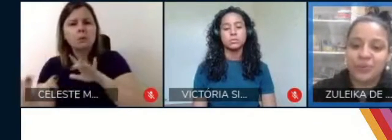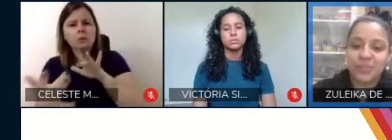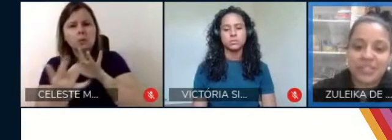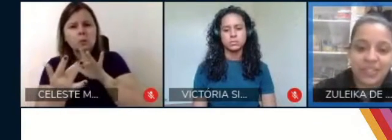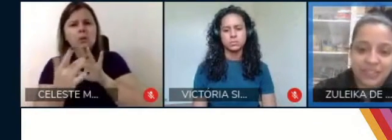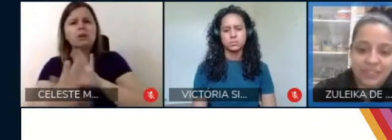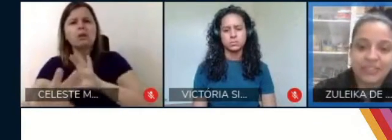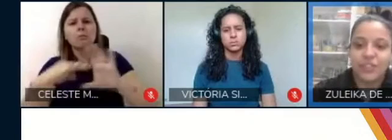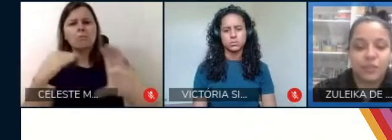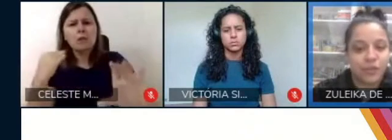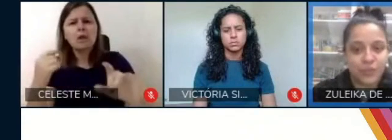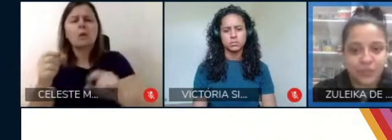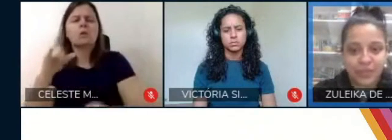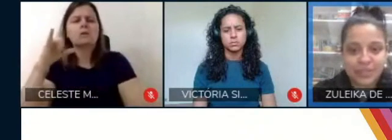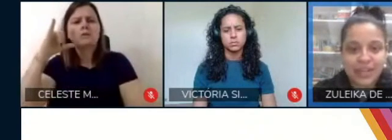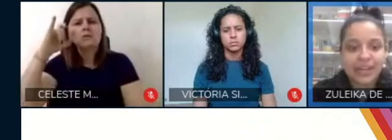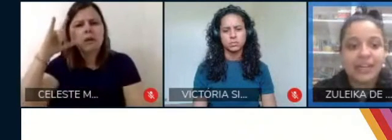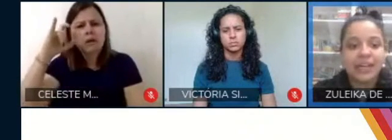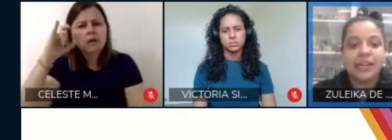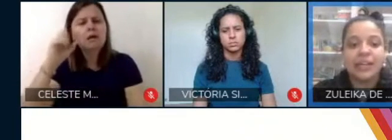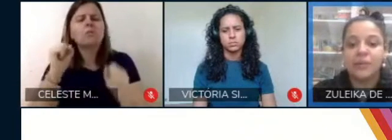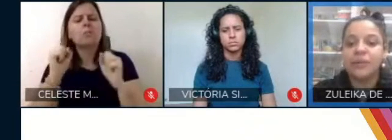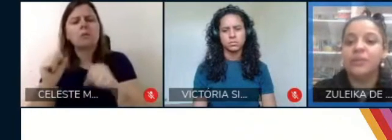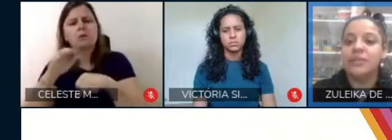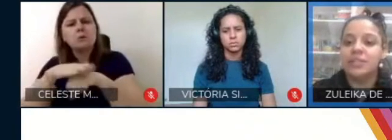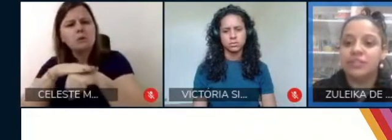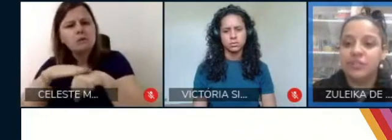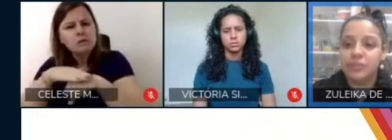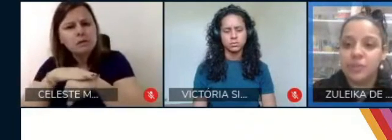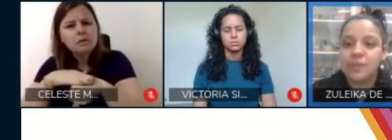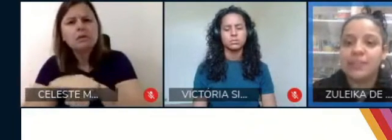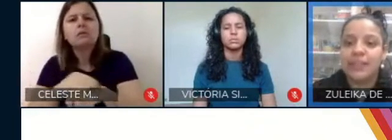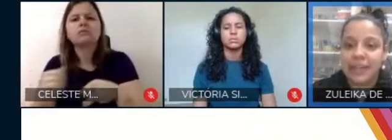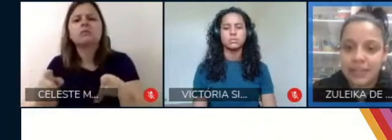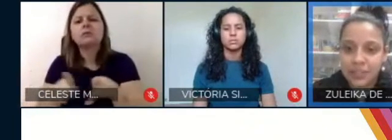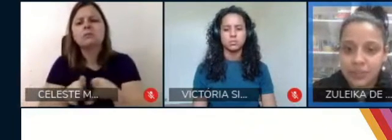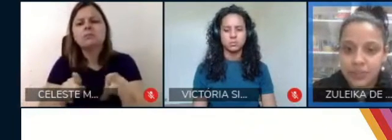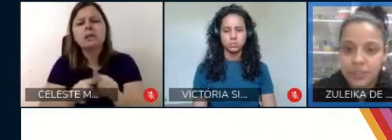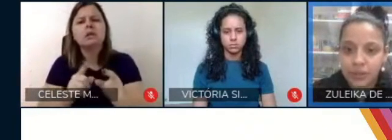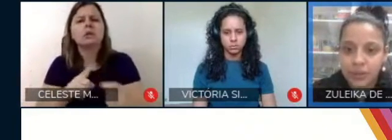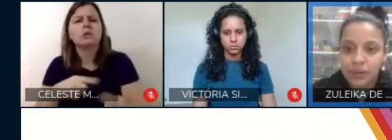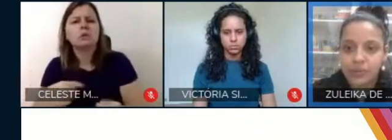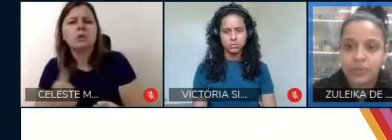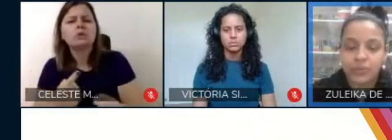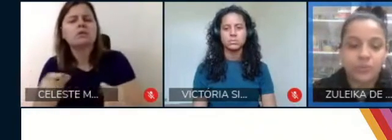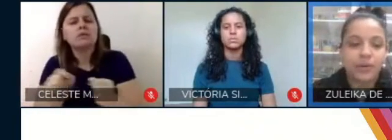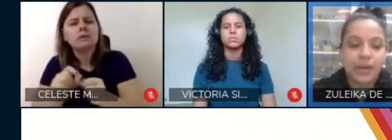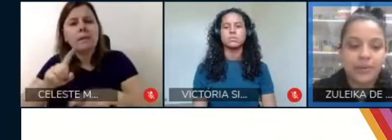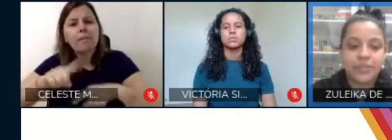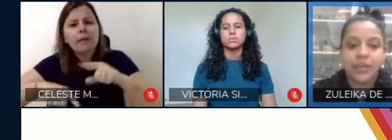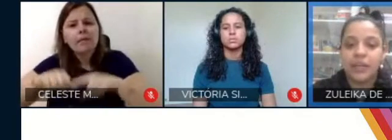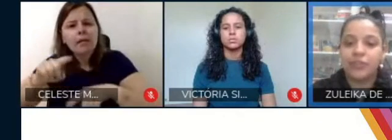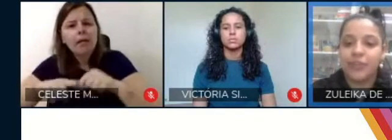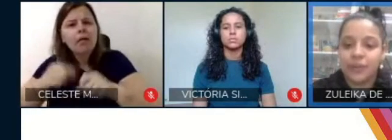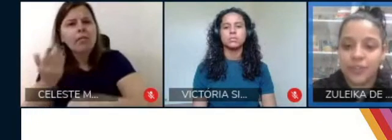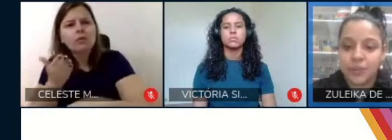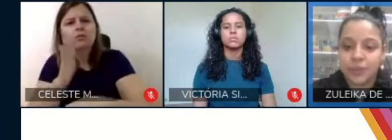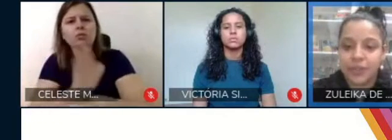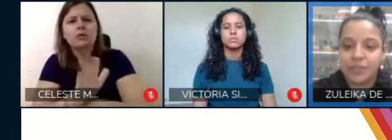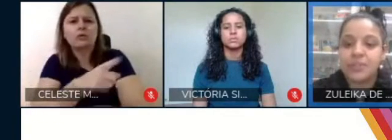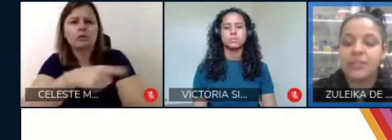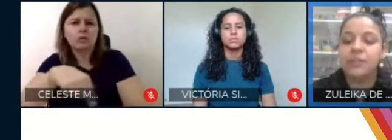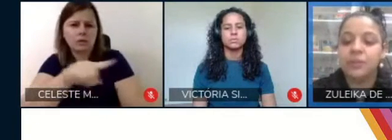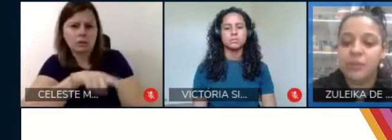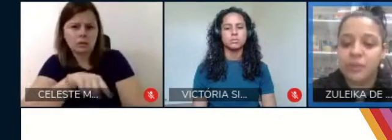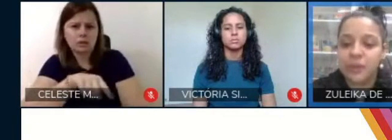e-mail quanto o Instagram, a gente pode conversar, né, quanto desenvolvemos materiais de auxílio aos usuários que